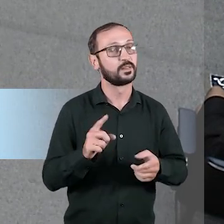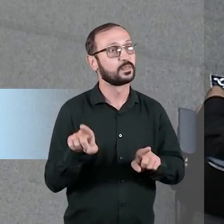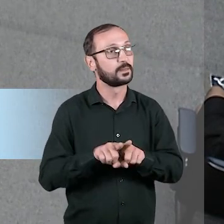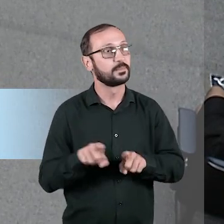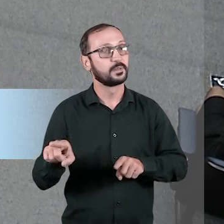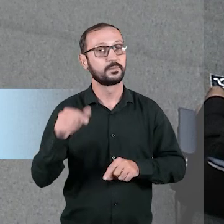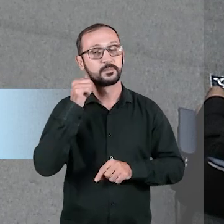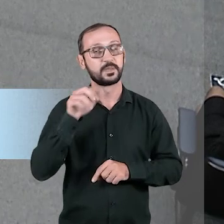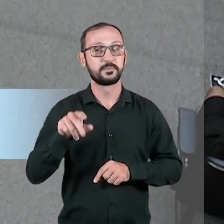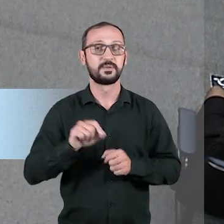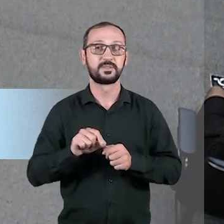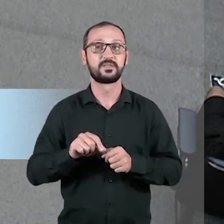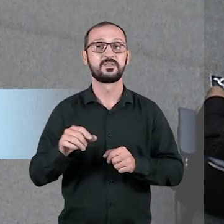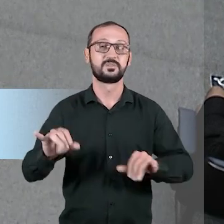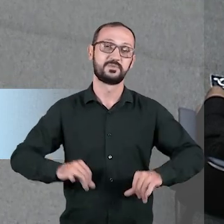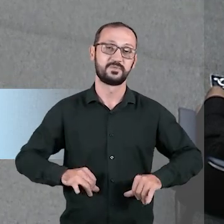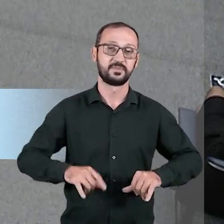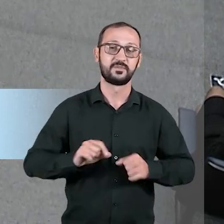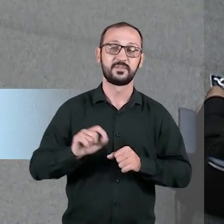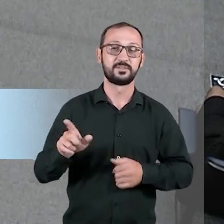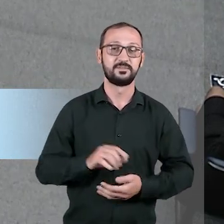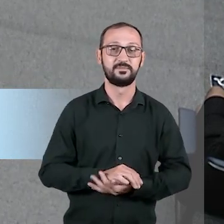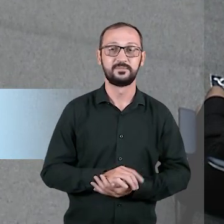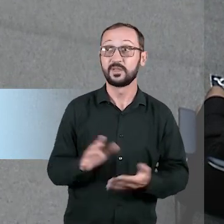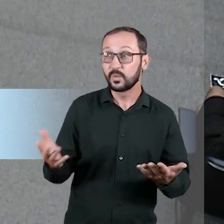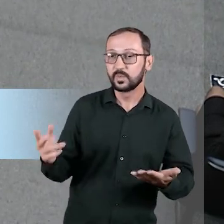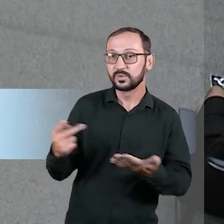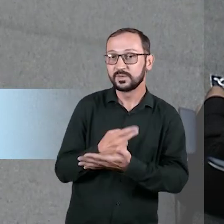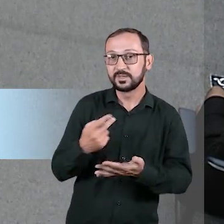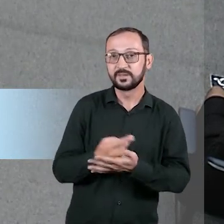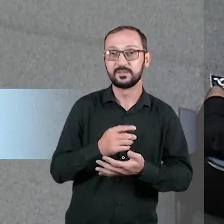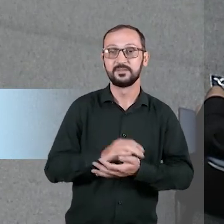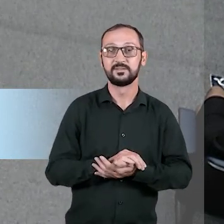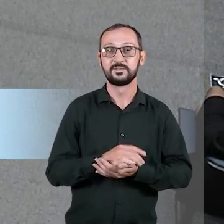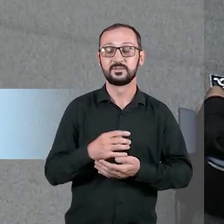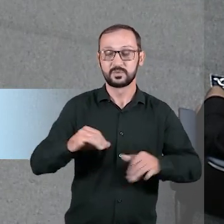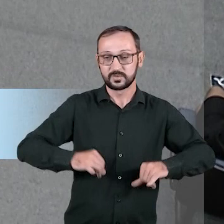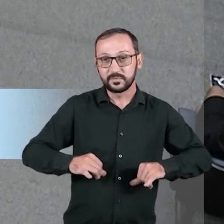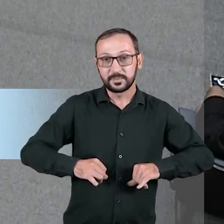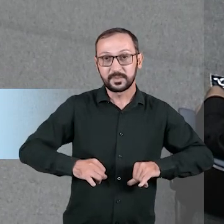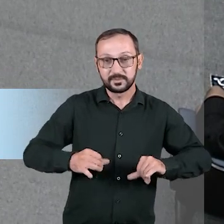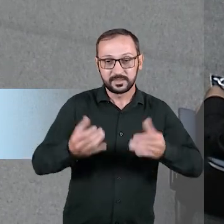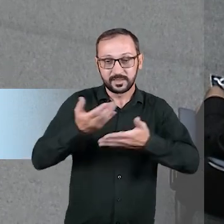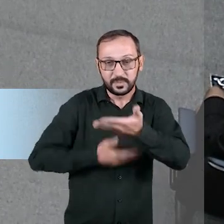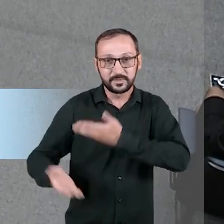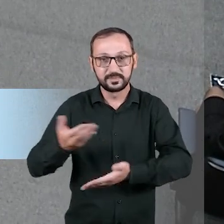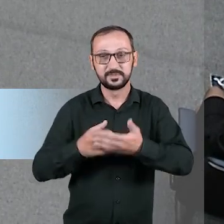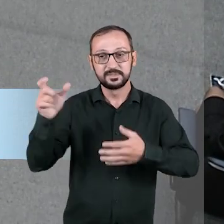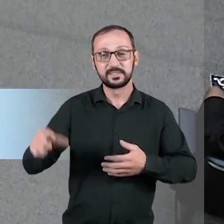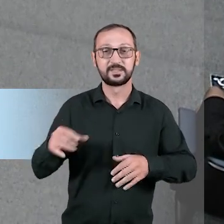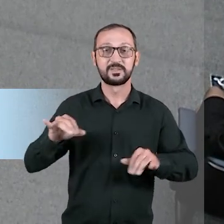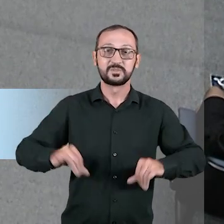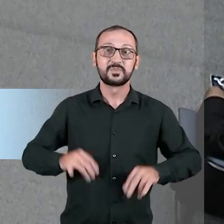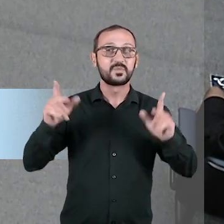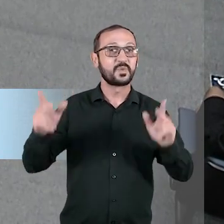não, mas ela está sofrendo também, não vou fazer isso com ela, né? Esse é outro erro também, a gente tem que compartilhar o sofrimento. Se ela